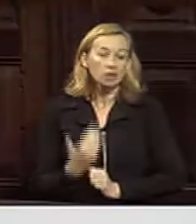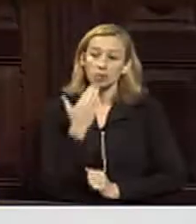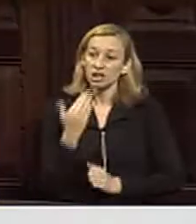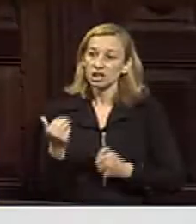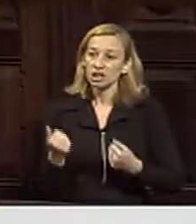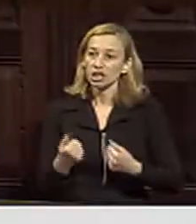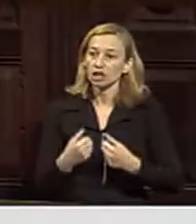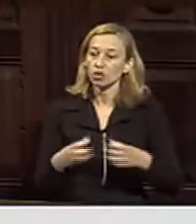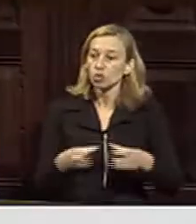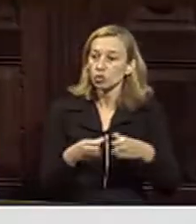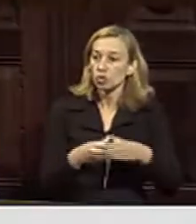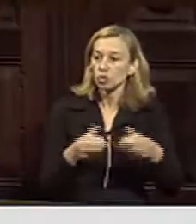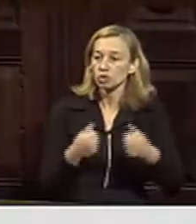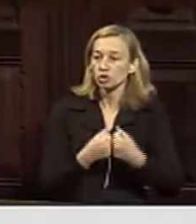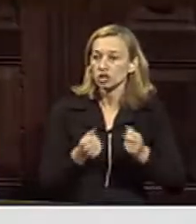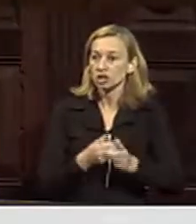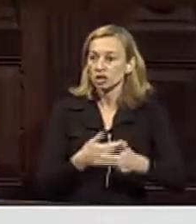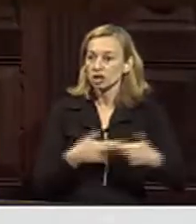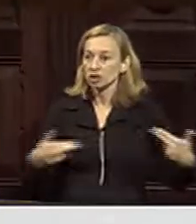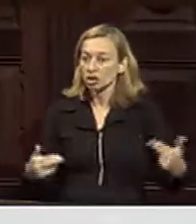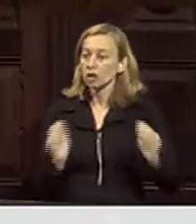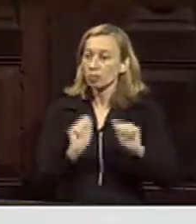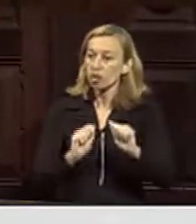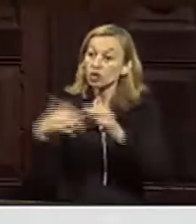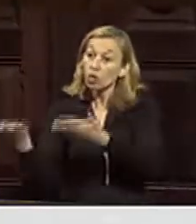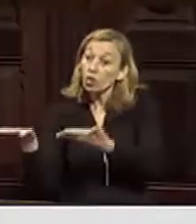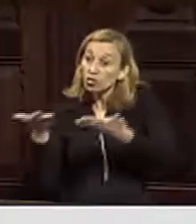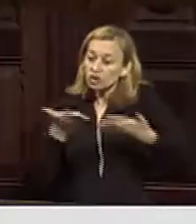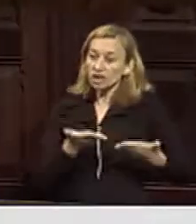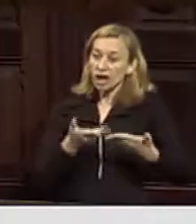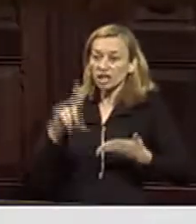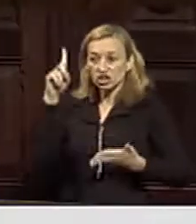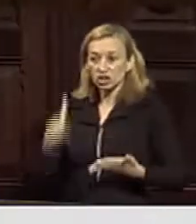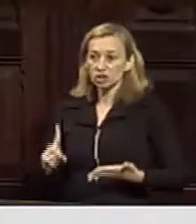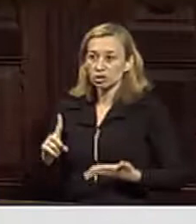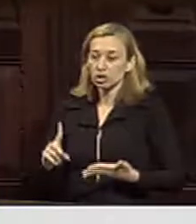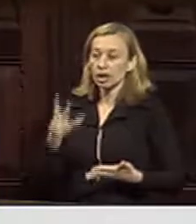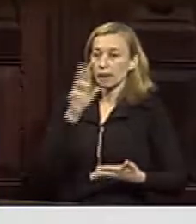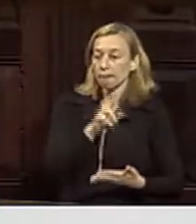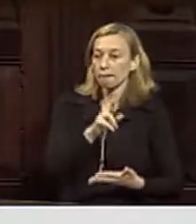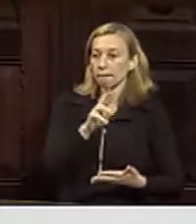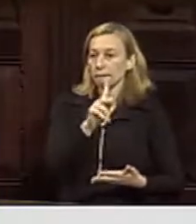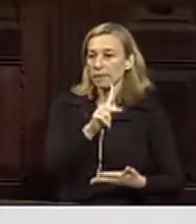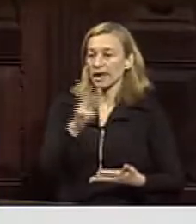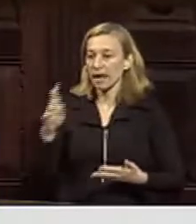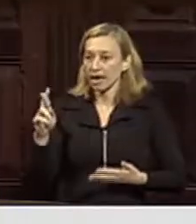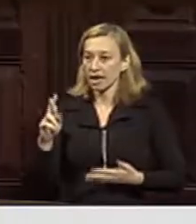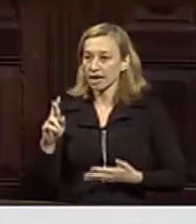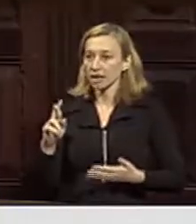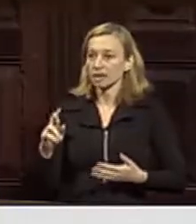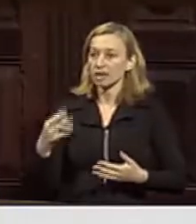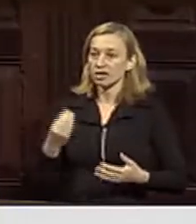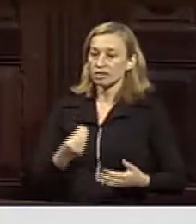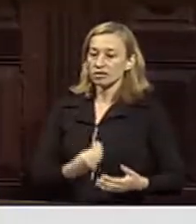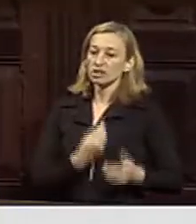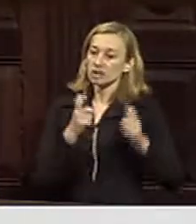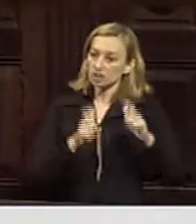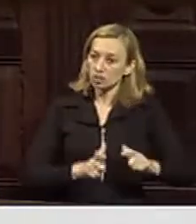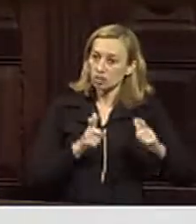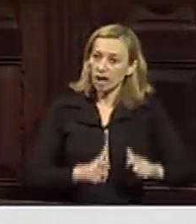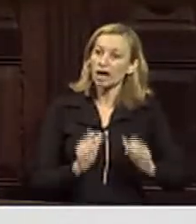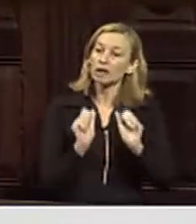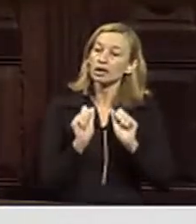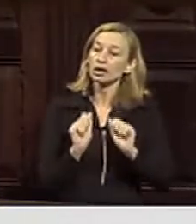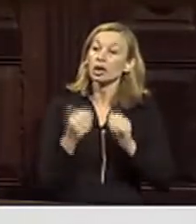Transportes possa convidar ou convocar a diretoria do DR para estar presente aqui na Casa e